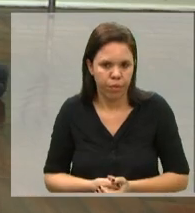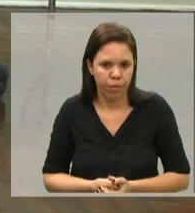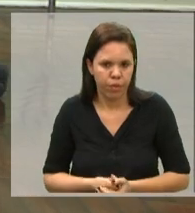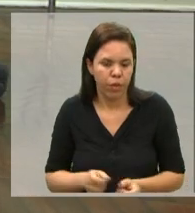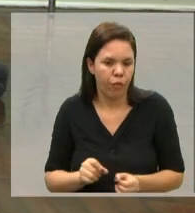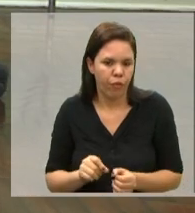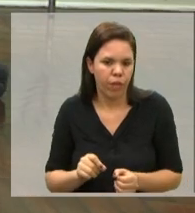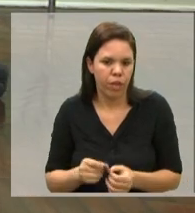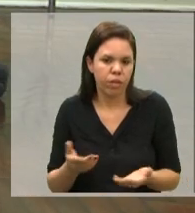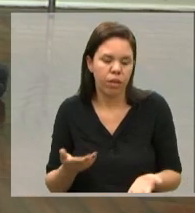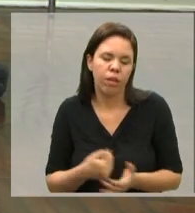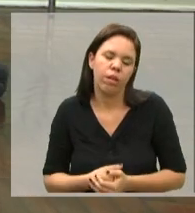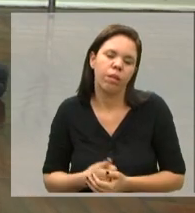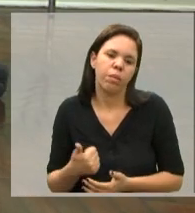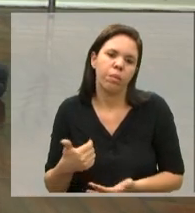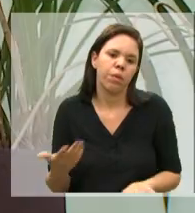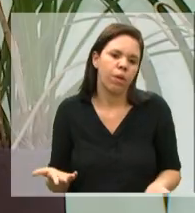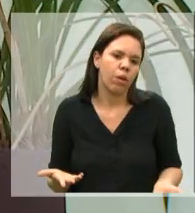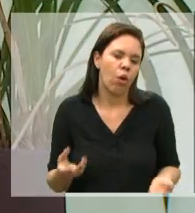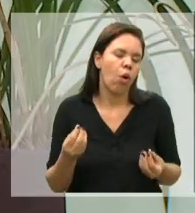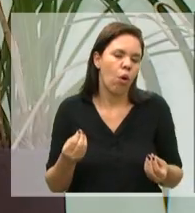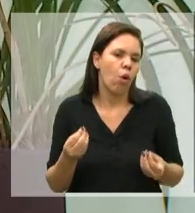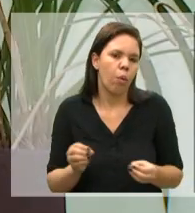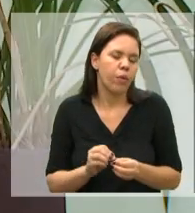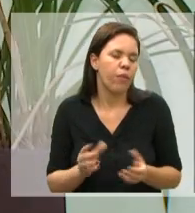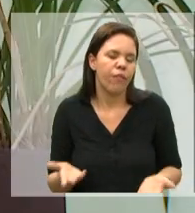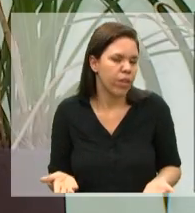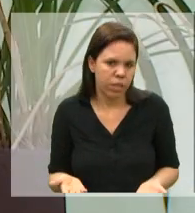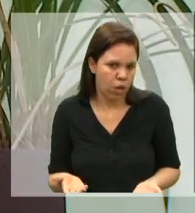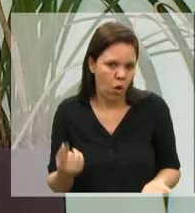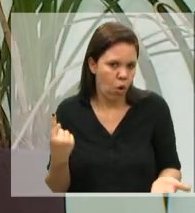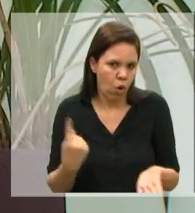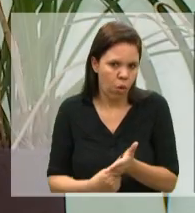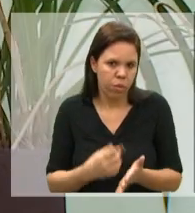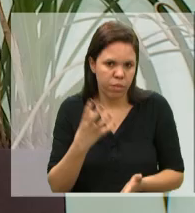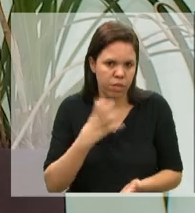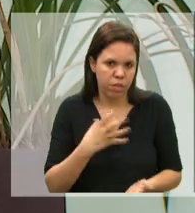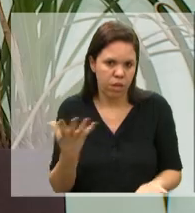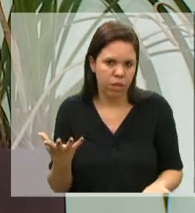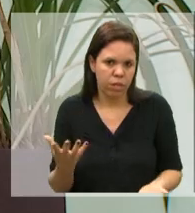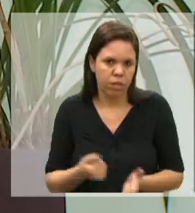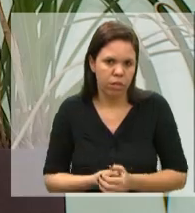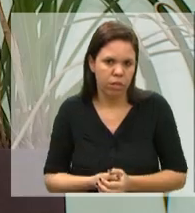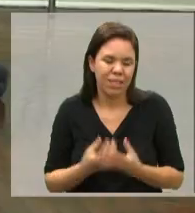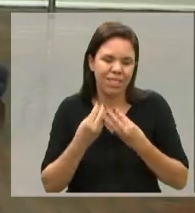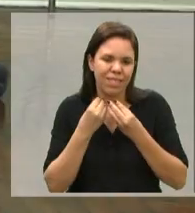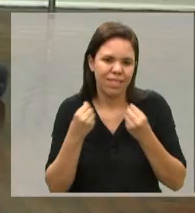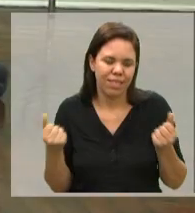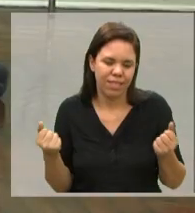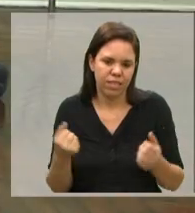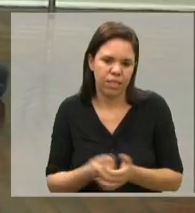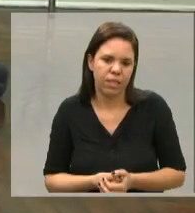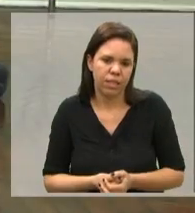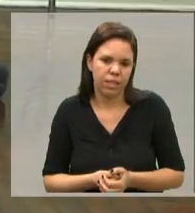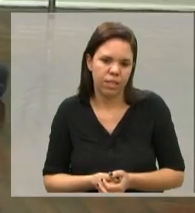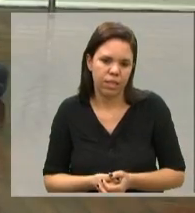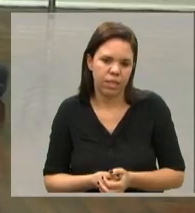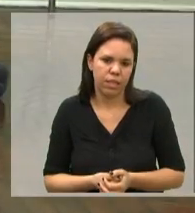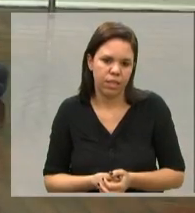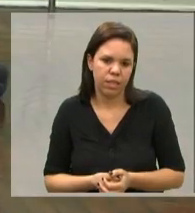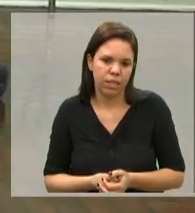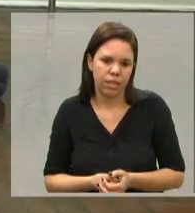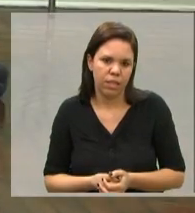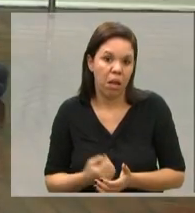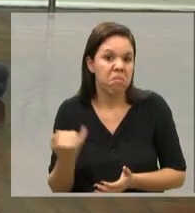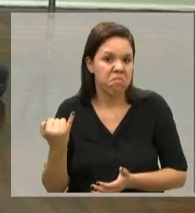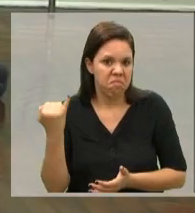não fazê-lo, em primeiro lugar, e como não fazê-lo com um compromisso muito sério com a entrega de qualidade, porque... Você falou